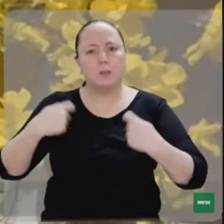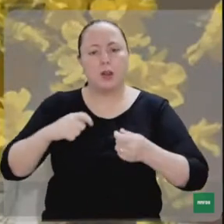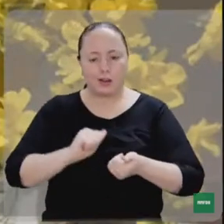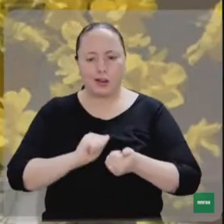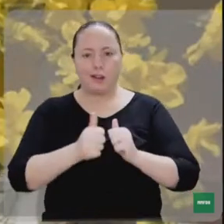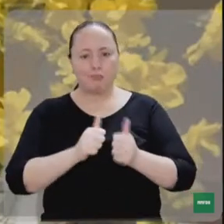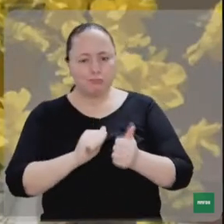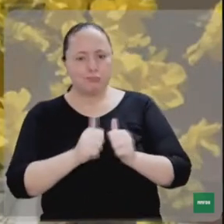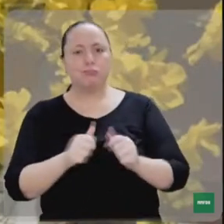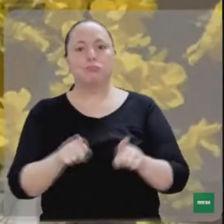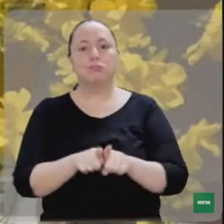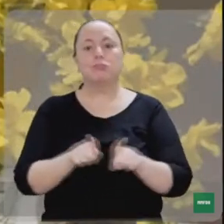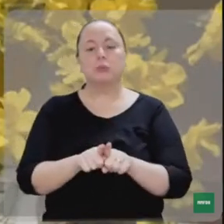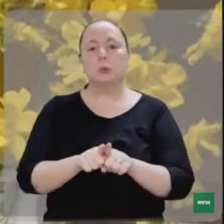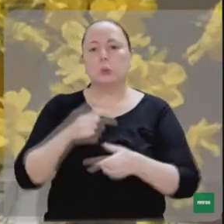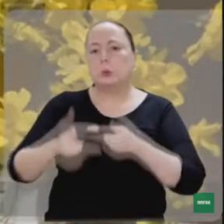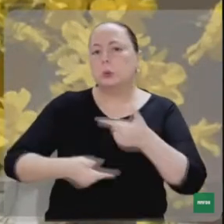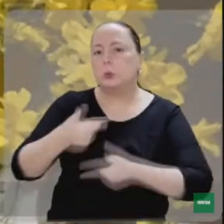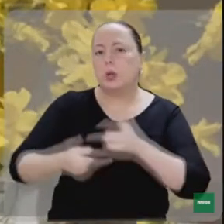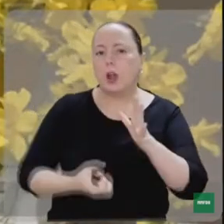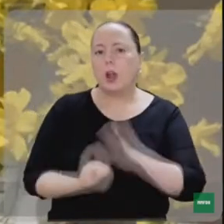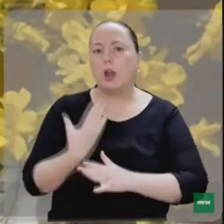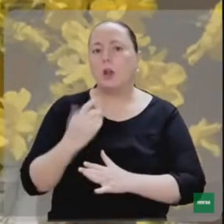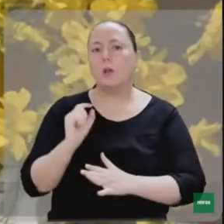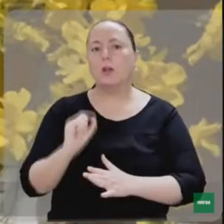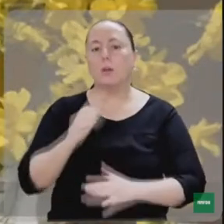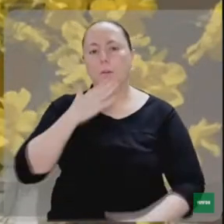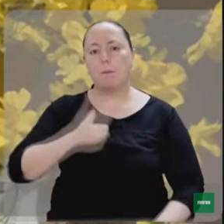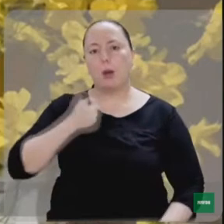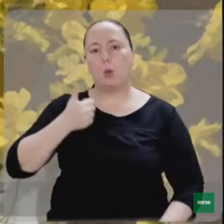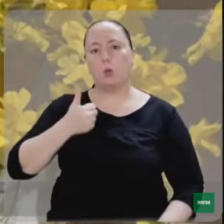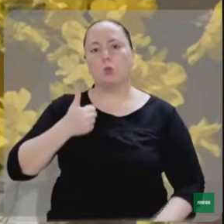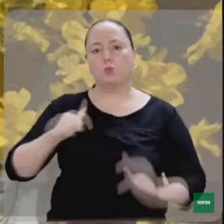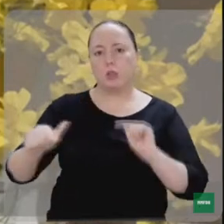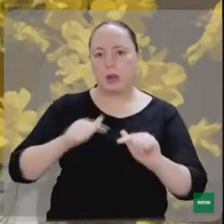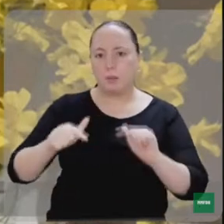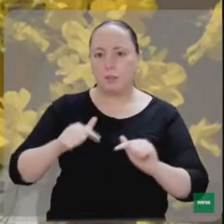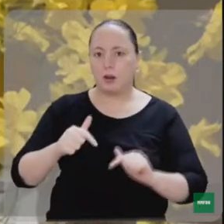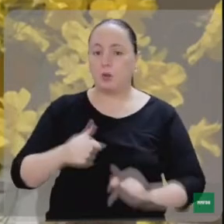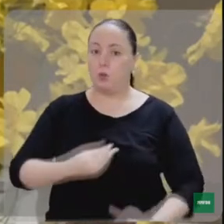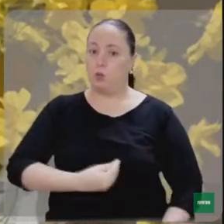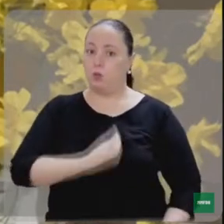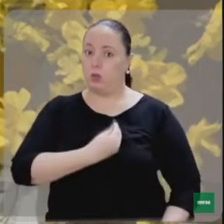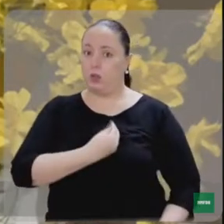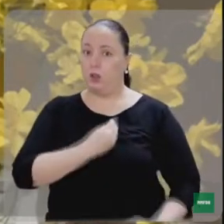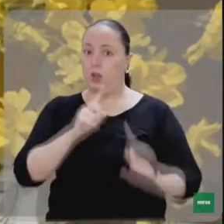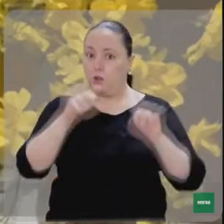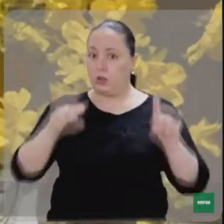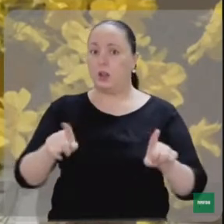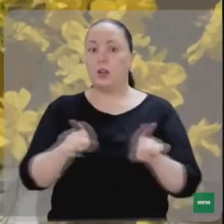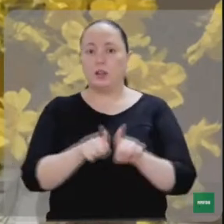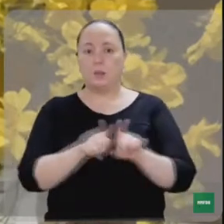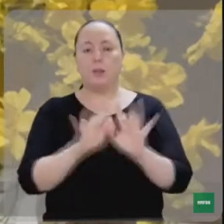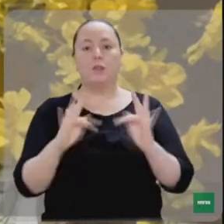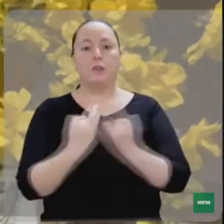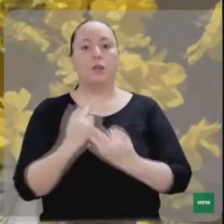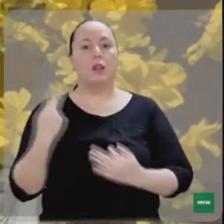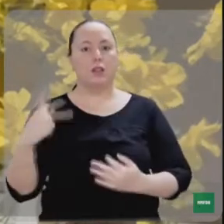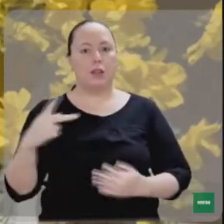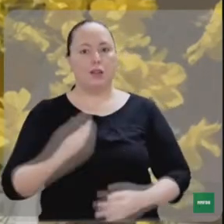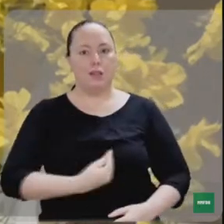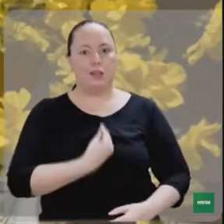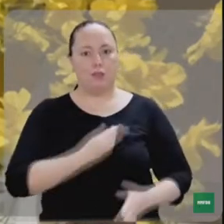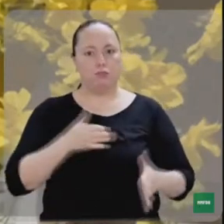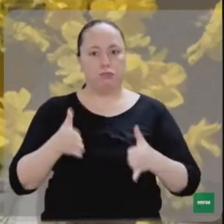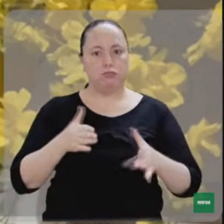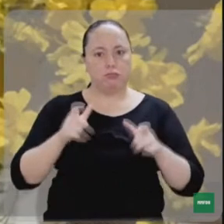precisou adaptar e criar iniciativas que propusessem uma melhor qualidade de vida, tanto para os colaboradores como também para os familiares que